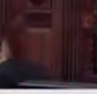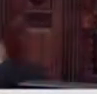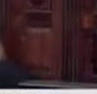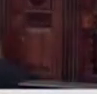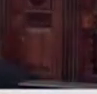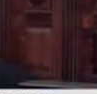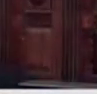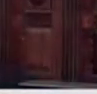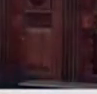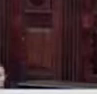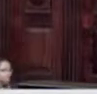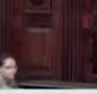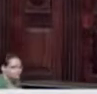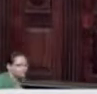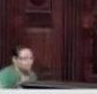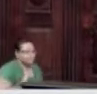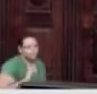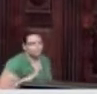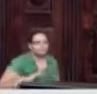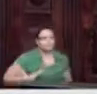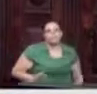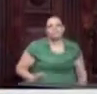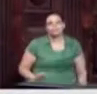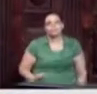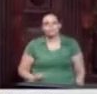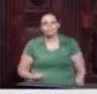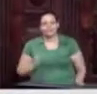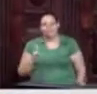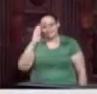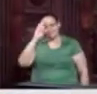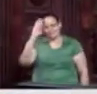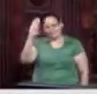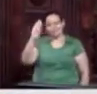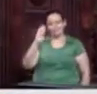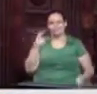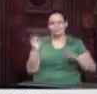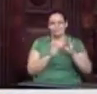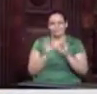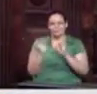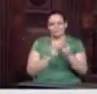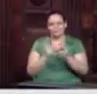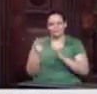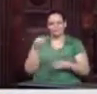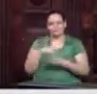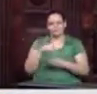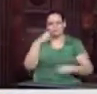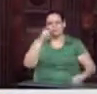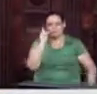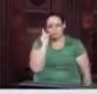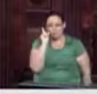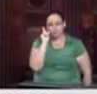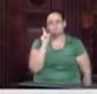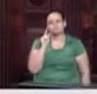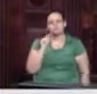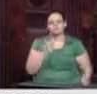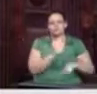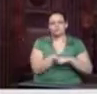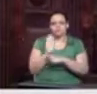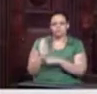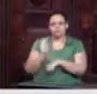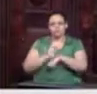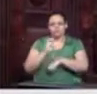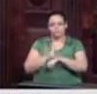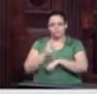da base do governo federal. Outro fez um destaque no projeto que foi votado ontem de socorro aos estados,